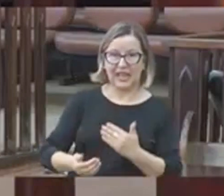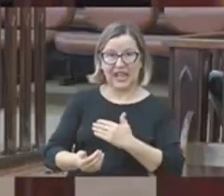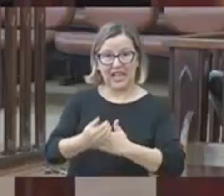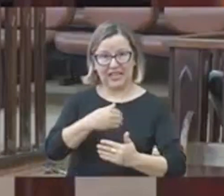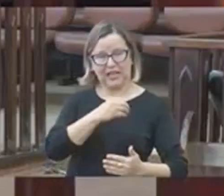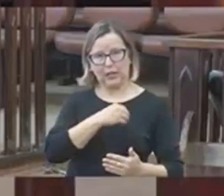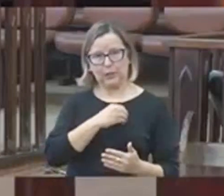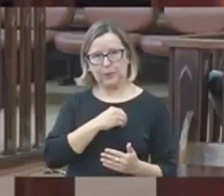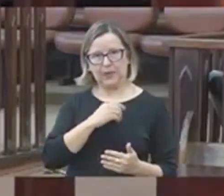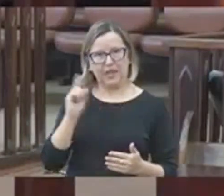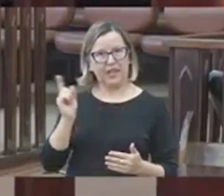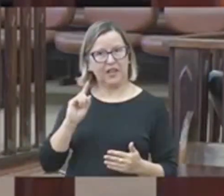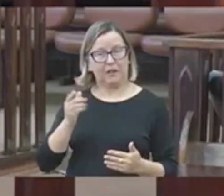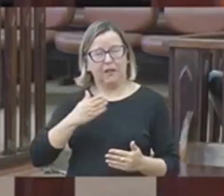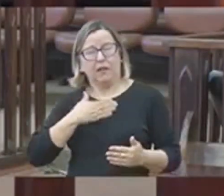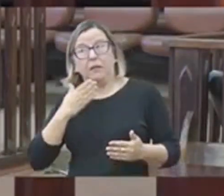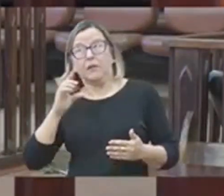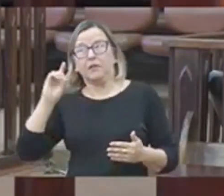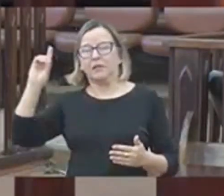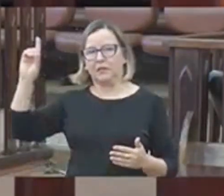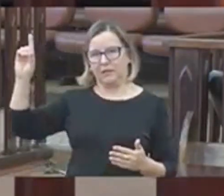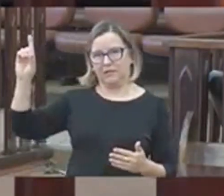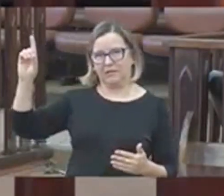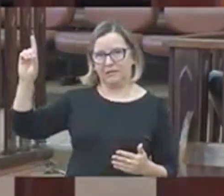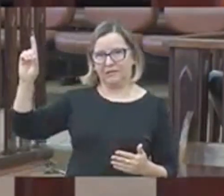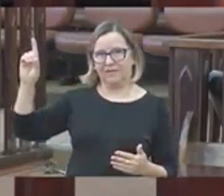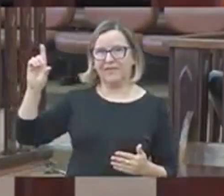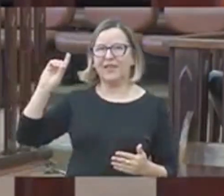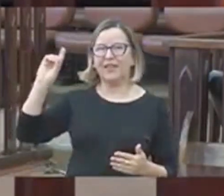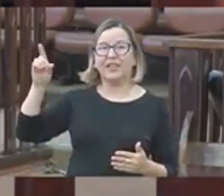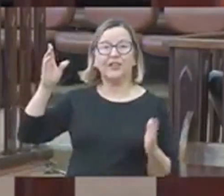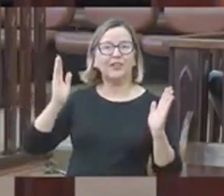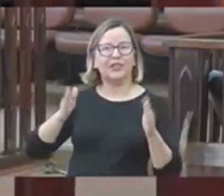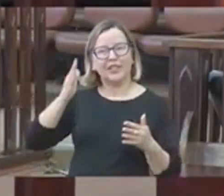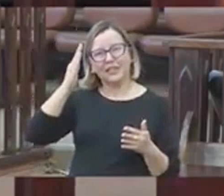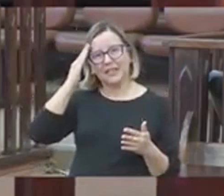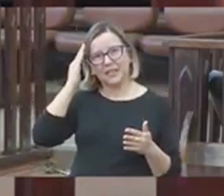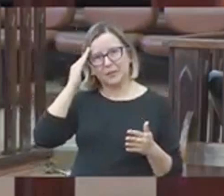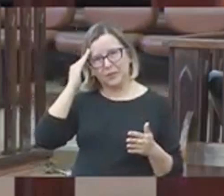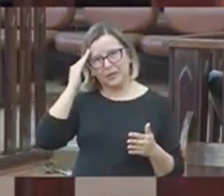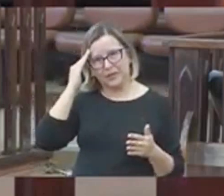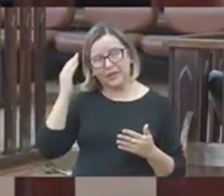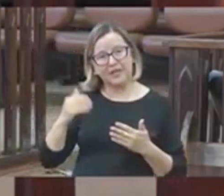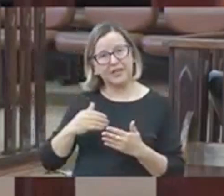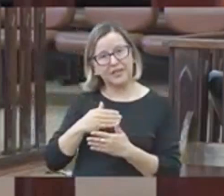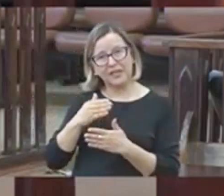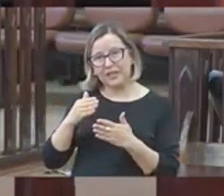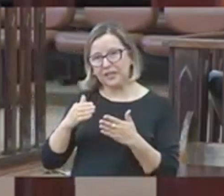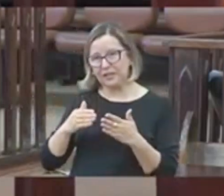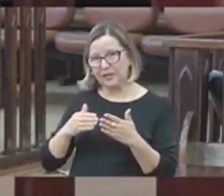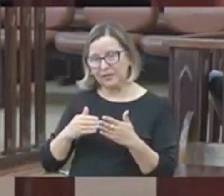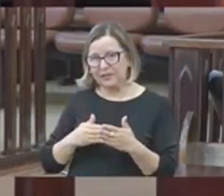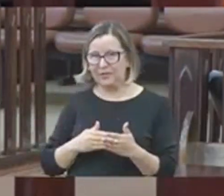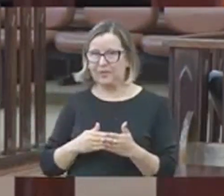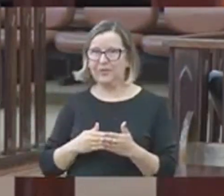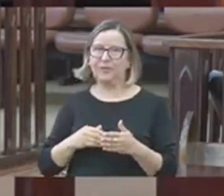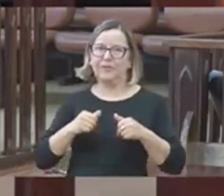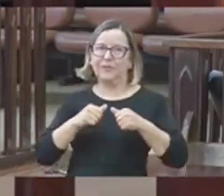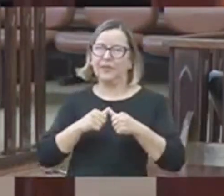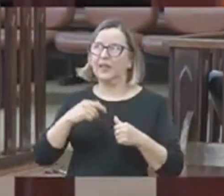Deus. Deus é soberano. Todas as coisas estão debaixo do seu cuidado. E